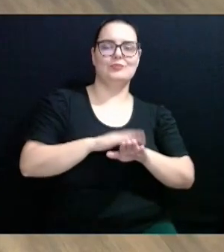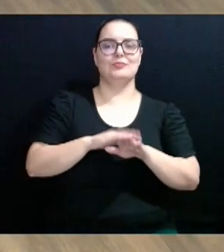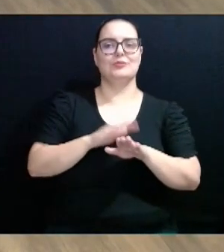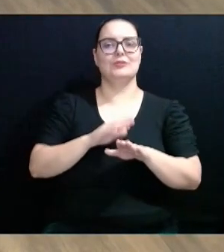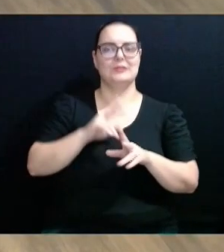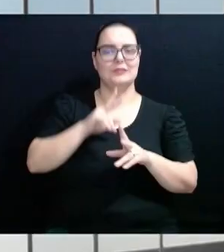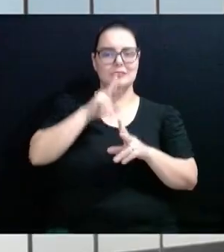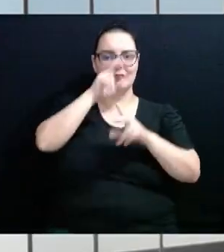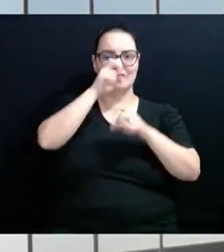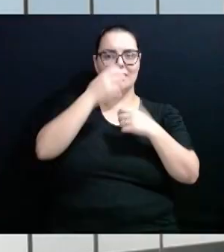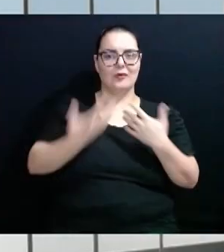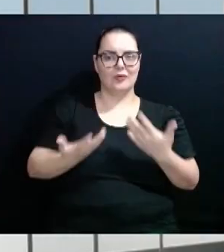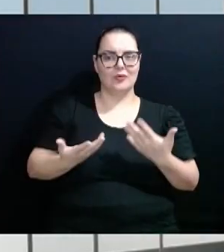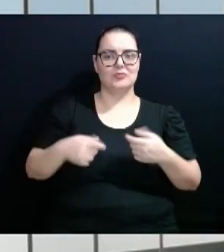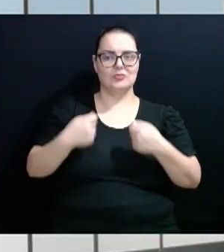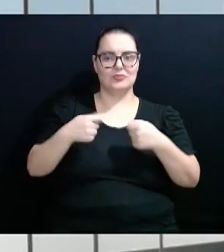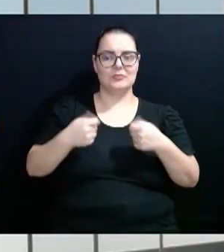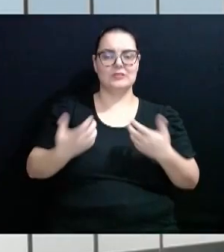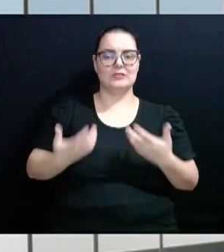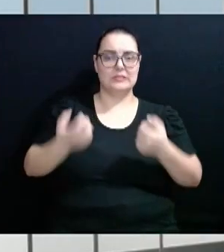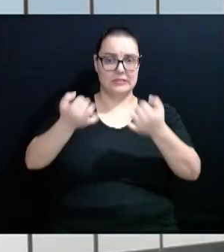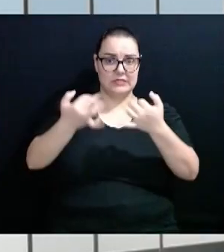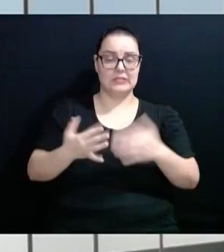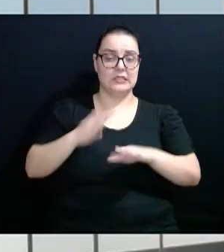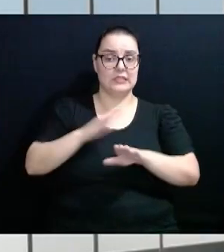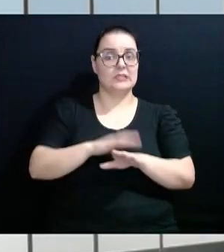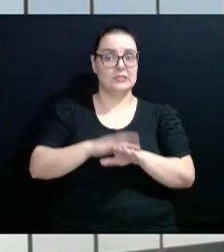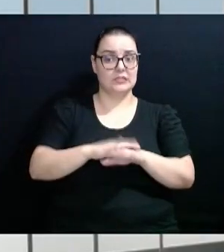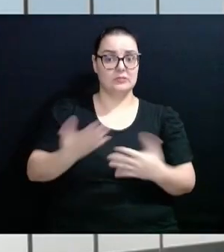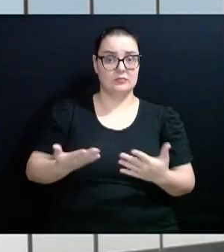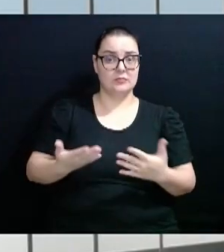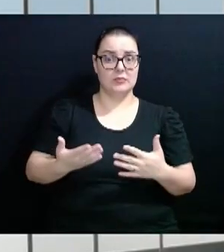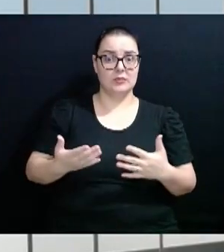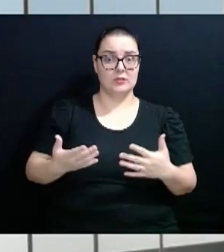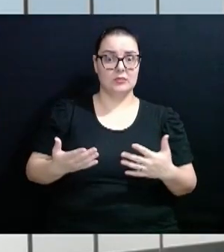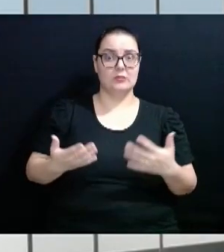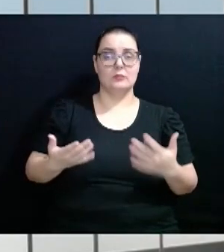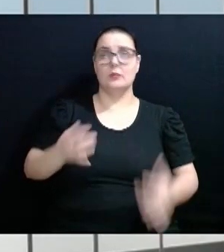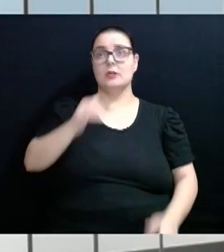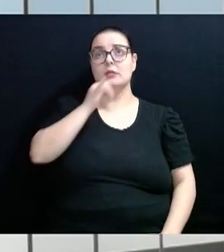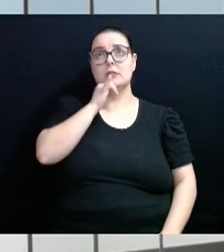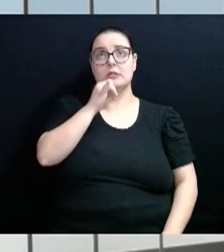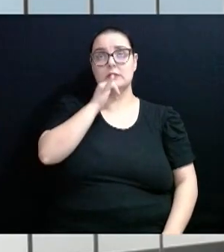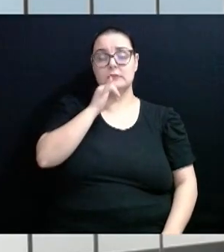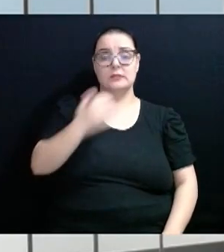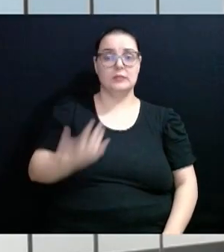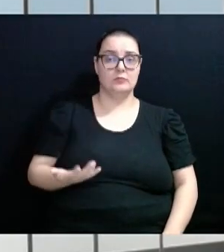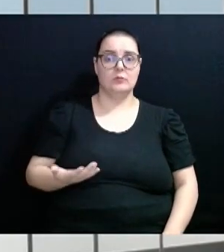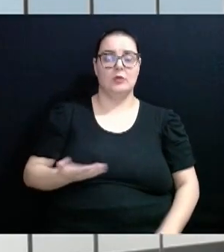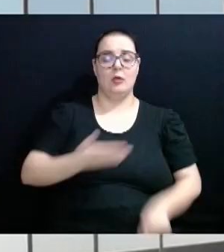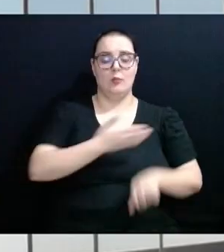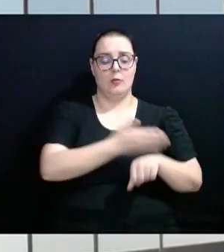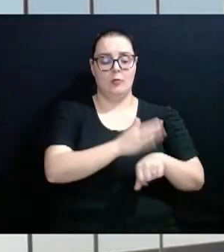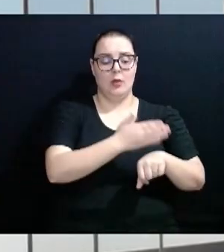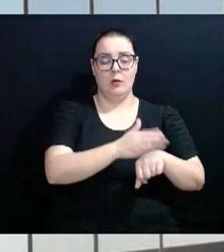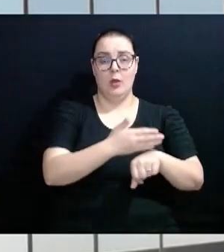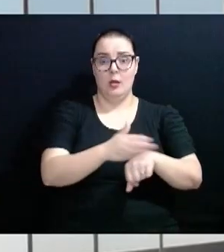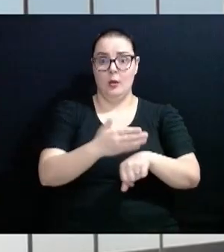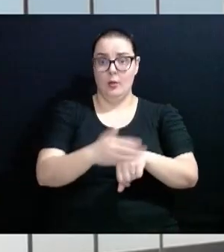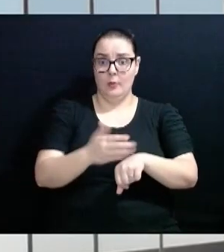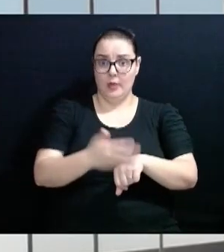preciso esclarecer que essas medidas rompem, né, com uma prática que vinha